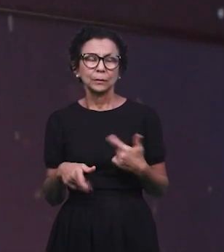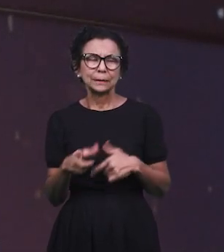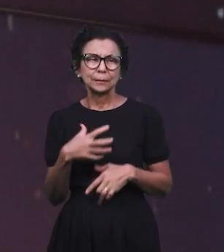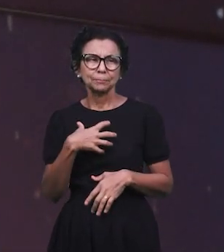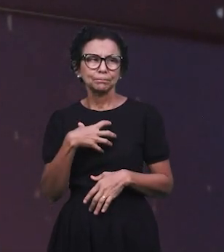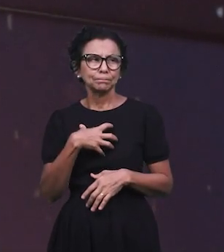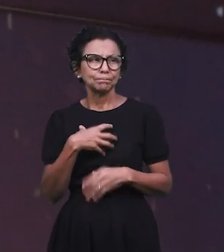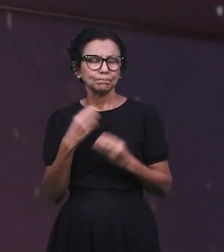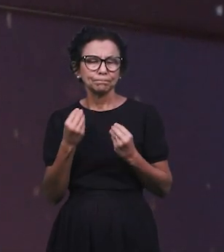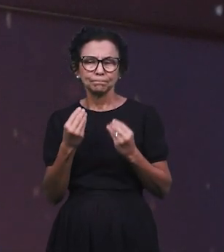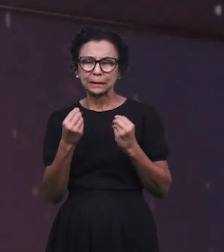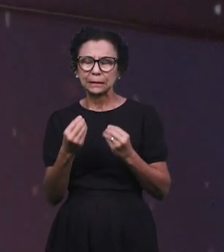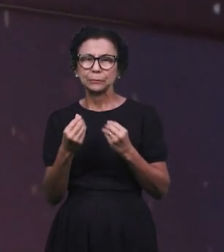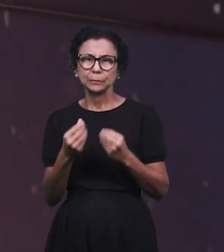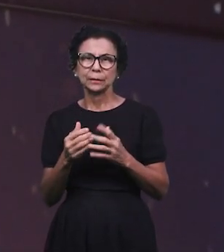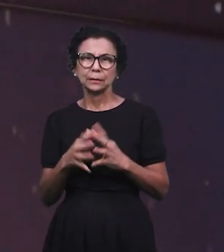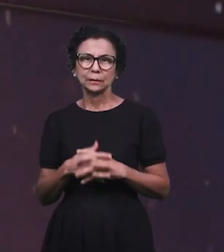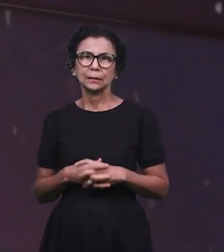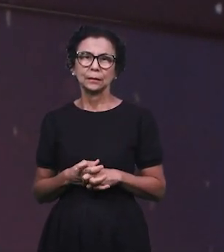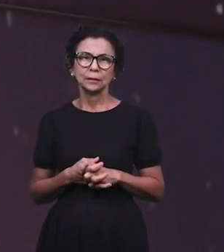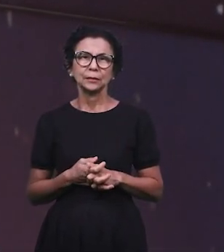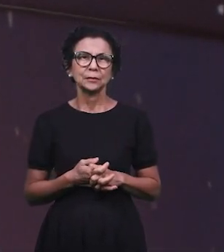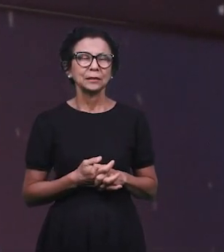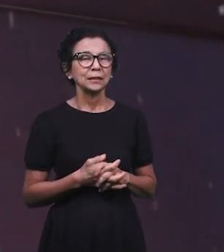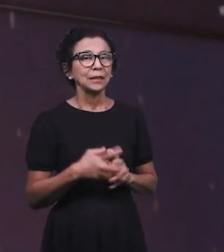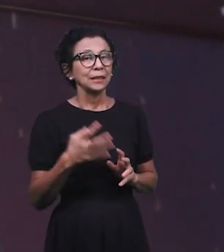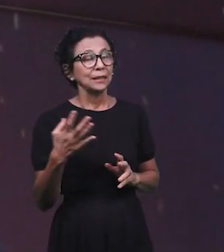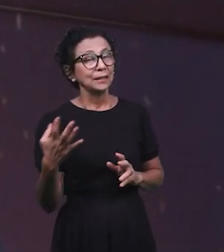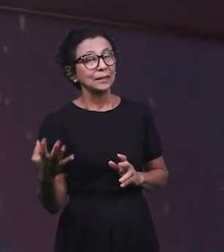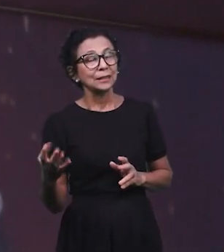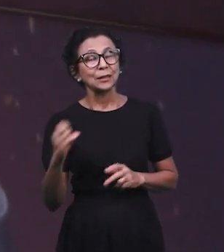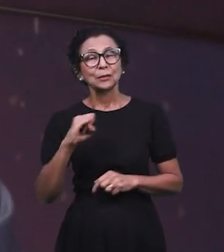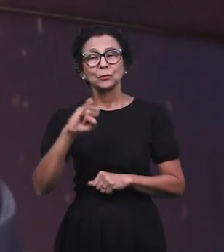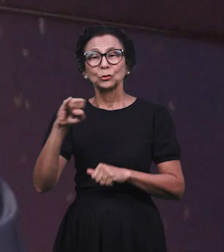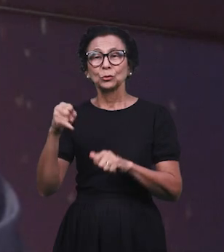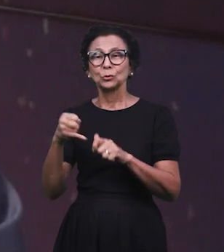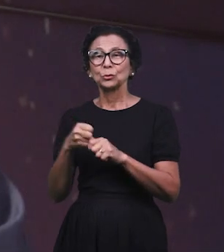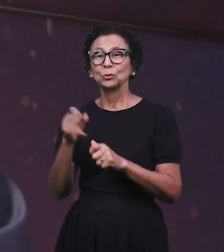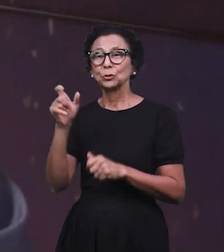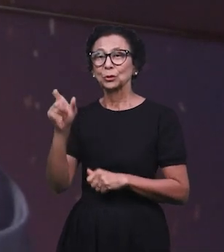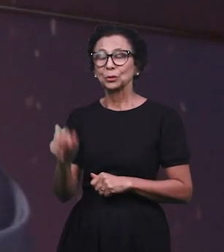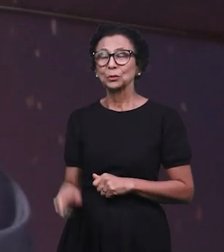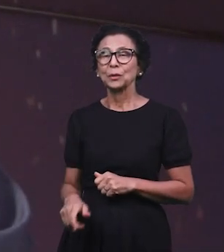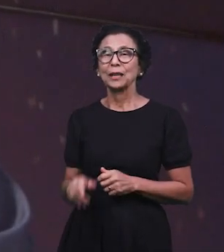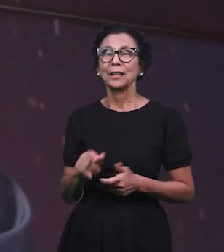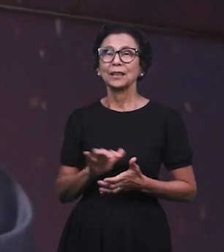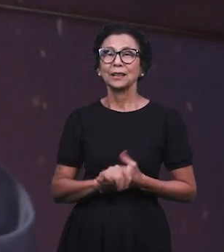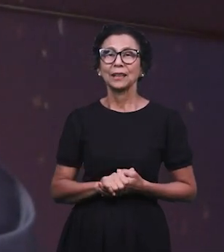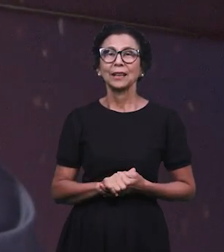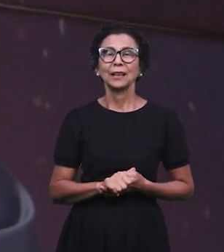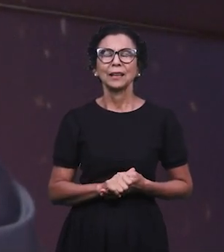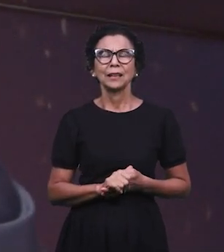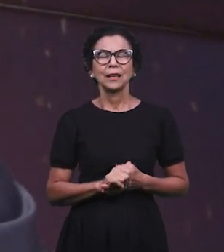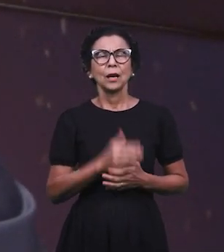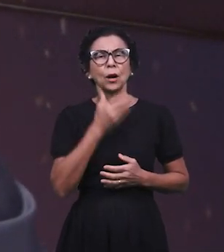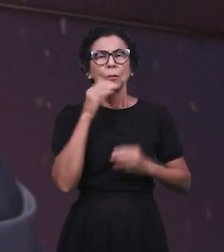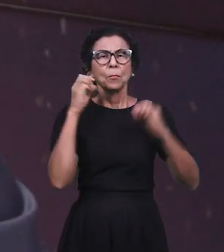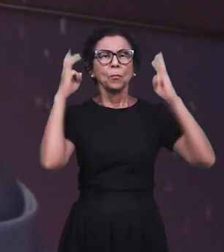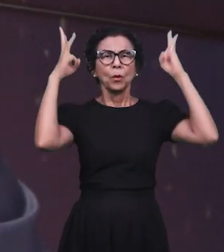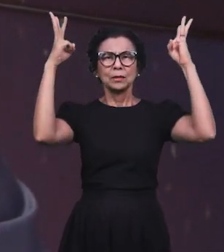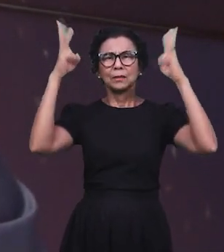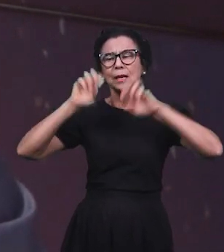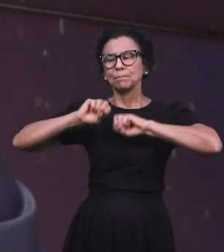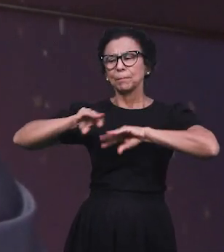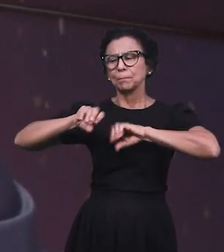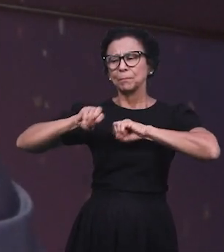E se a gente olhar lá em Números 13, 1 e 2, ele aprendeu isso com Moisés, né? Moisés manda os 12 espias ali, né? Então,